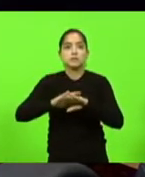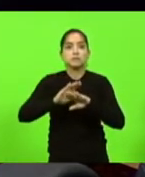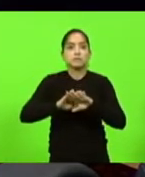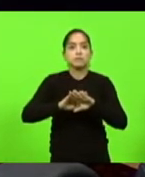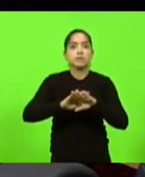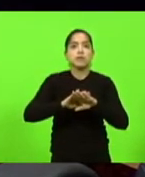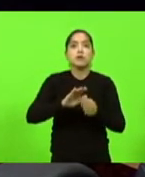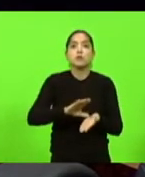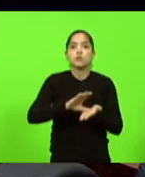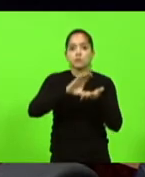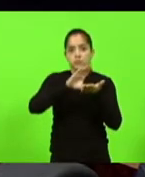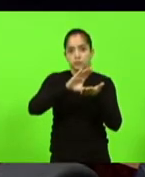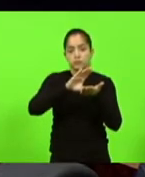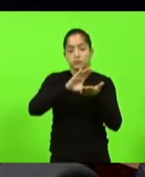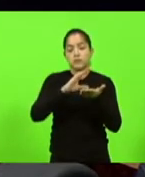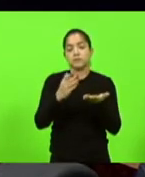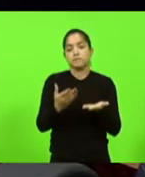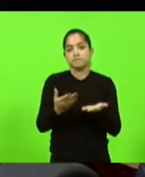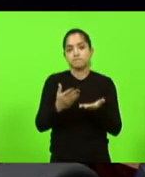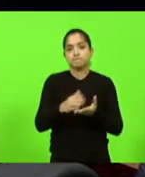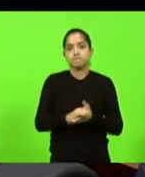CONFAS Nacional. Portanto,